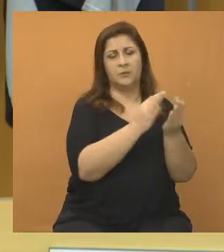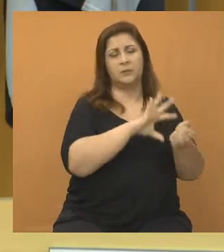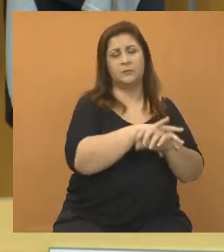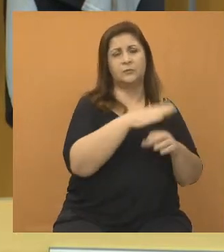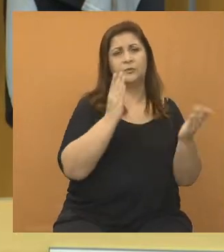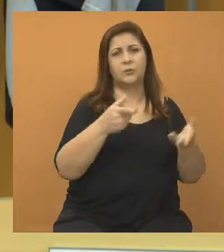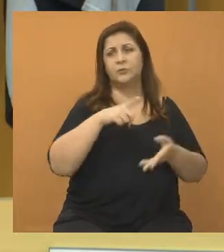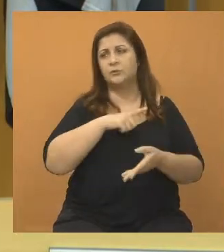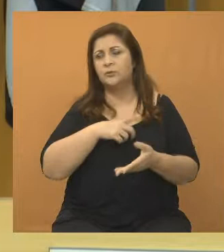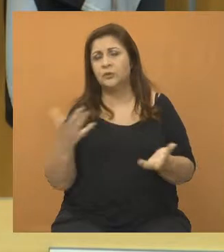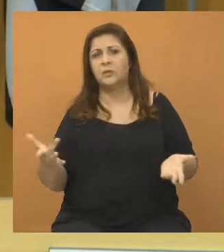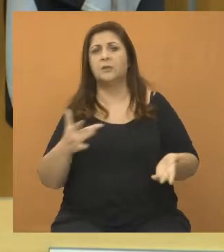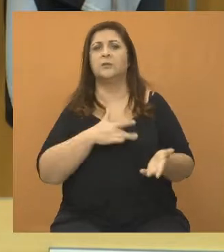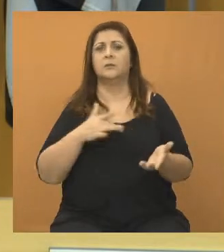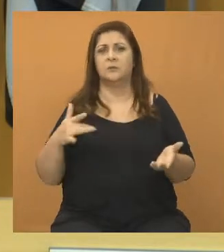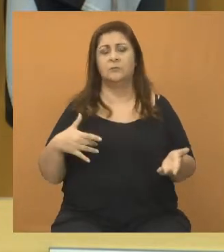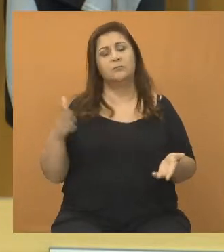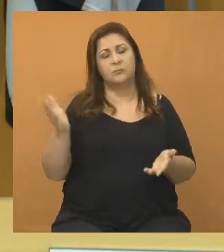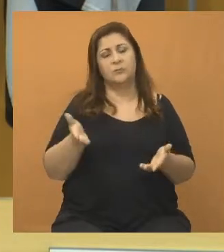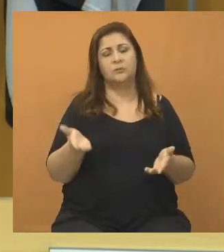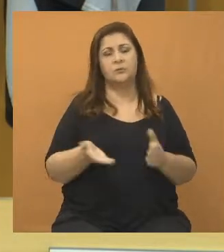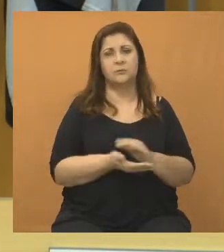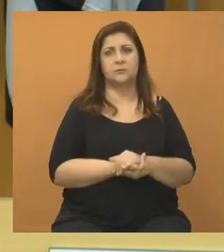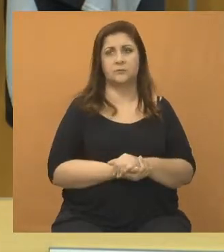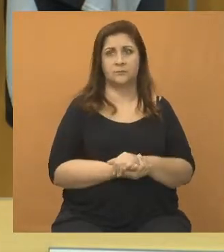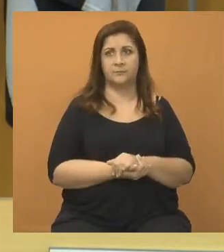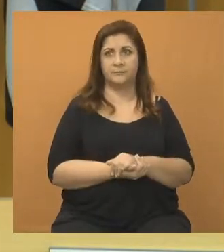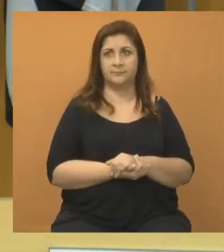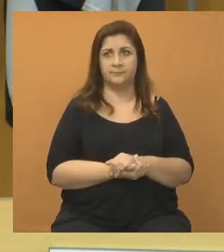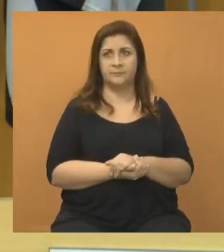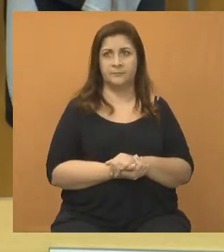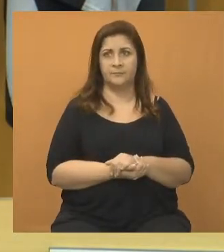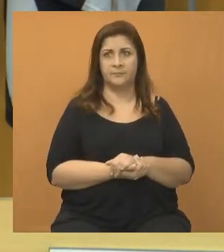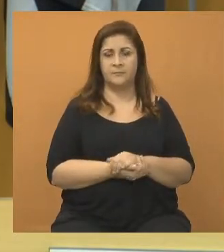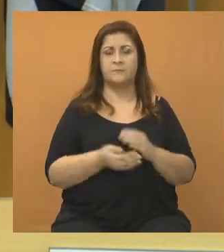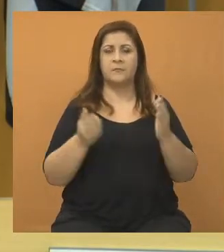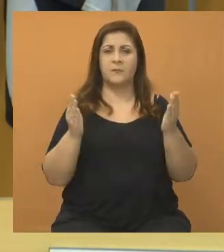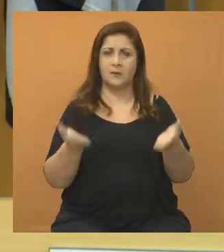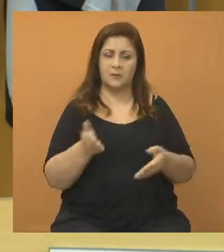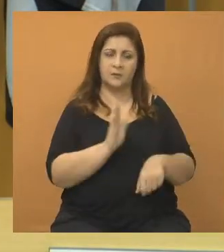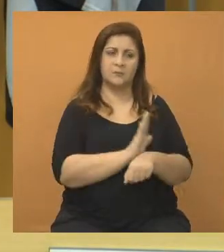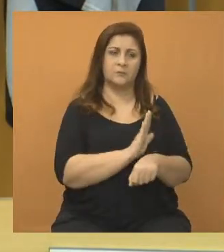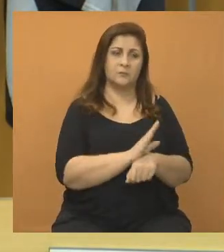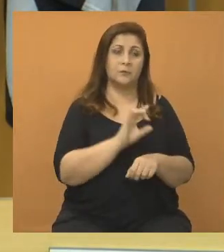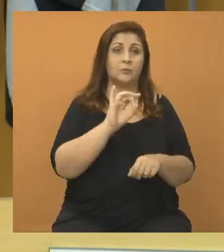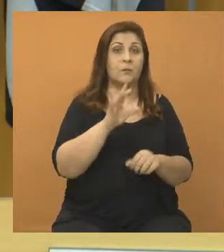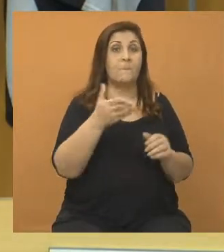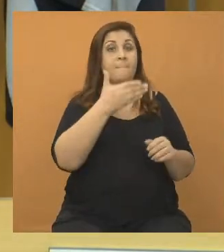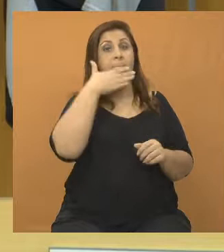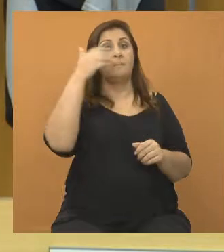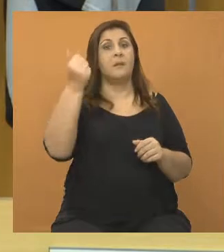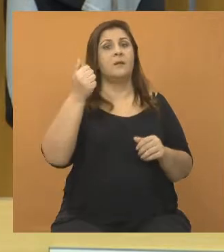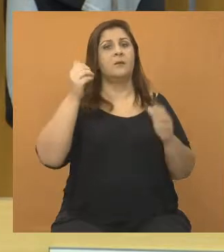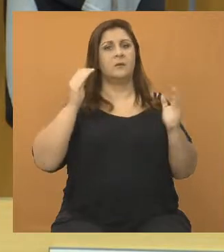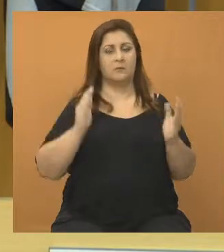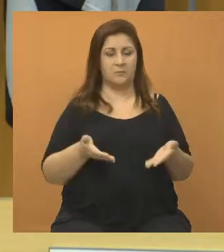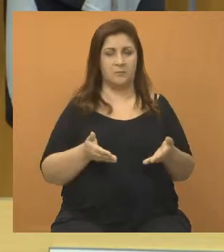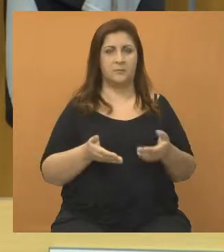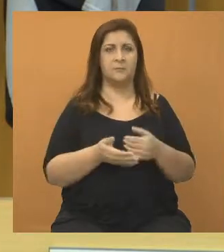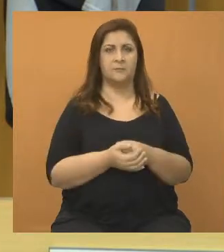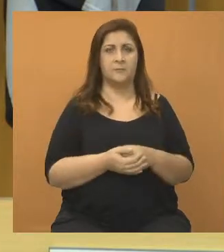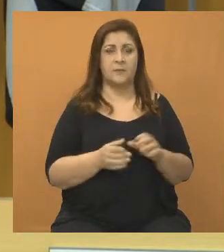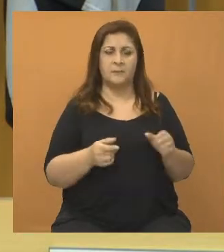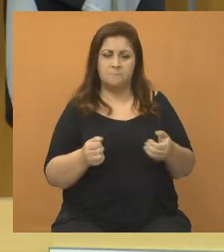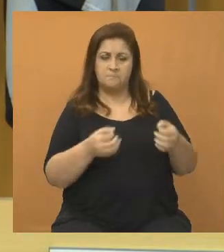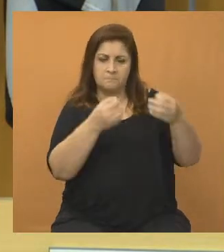eram serviços da Secretaria de Saúde. Né? A Secretaria de Saúde já dava assistência. Ali você só melhora a qualidade do serviço, você só